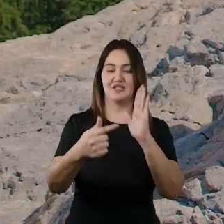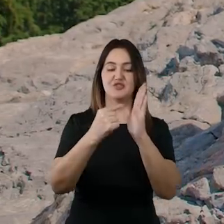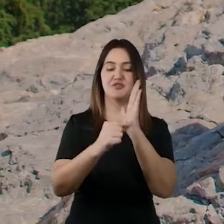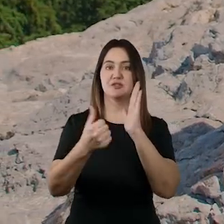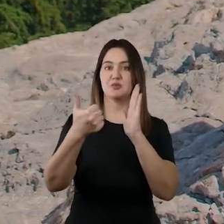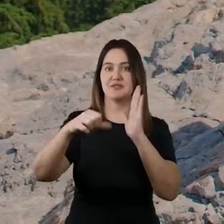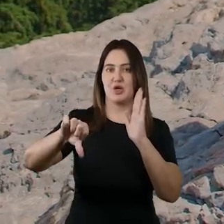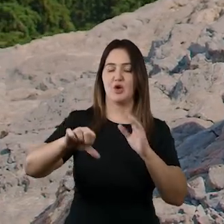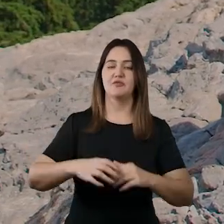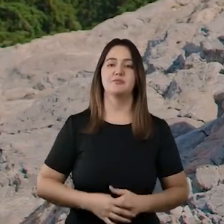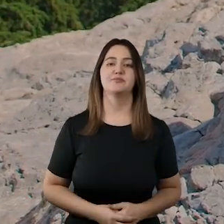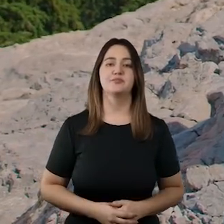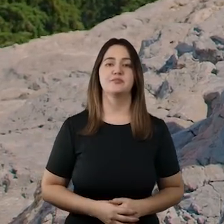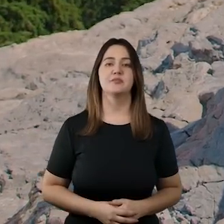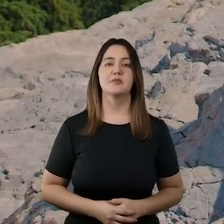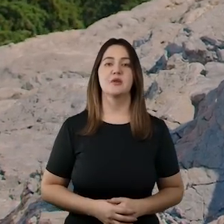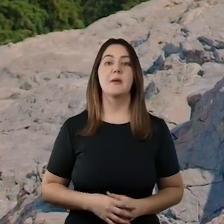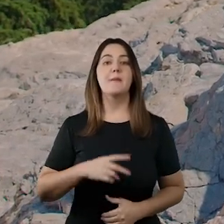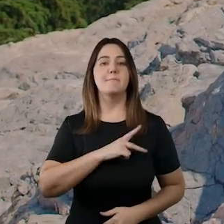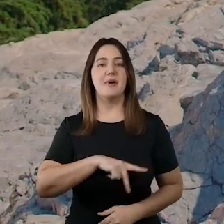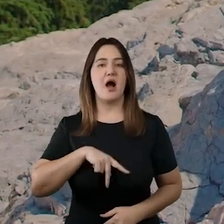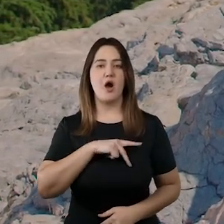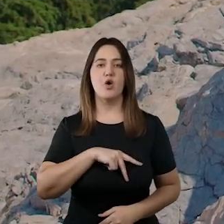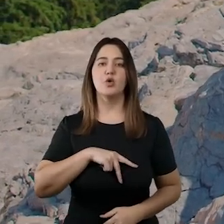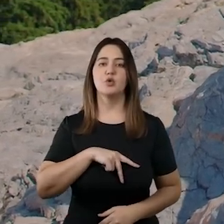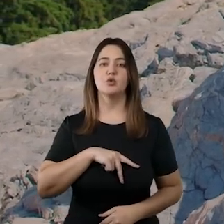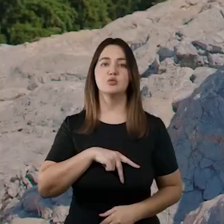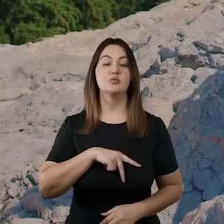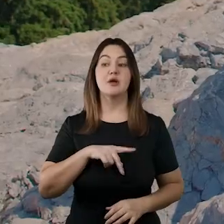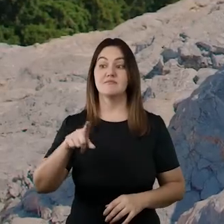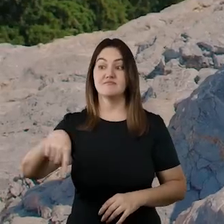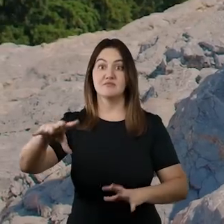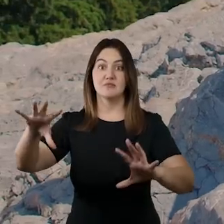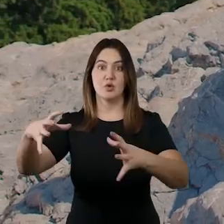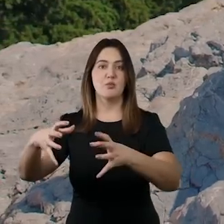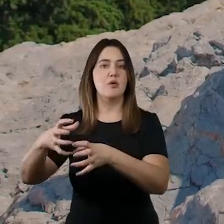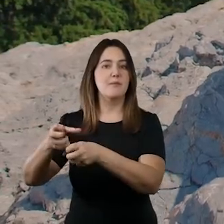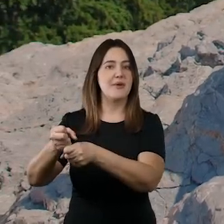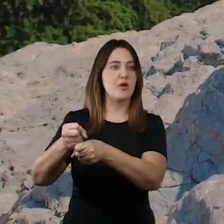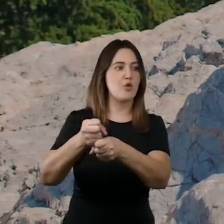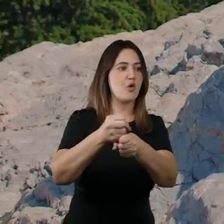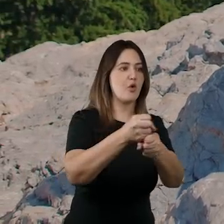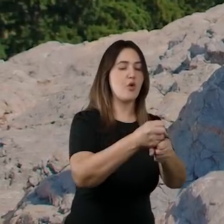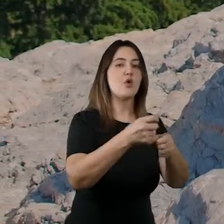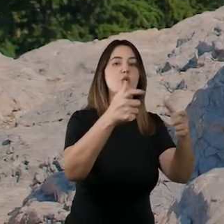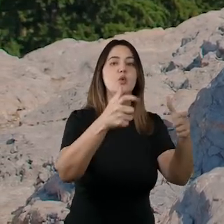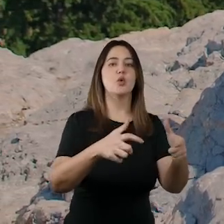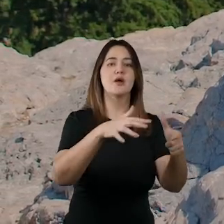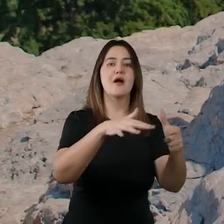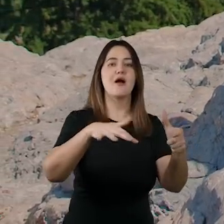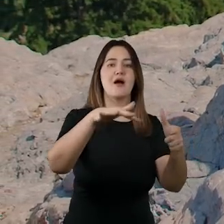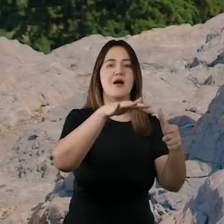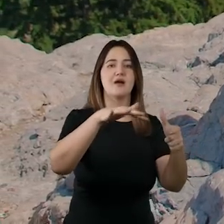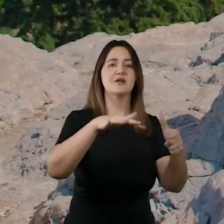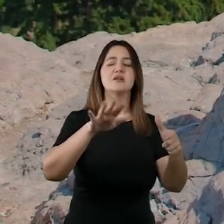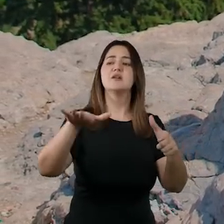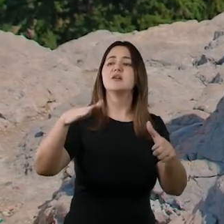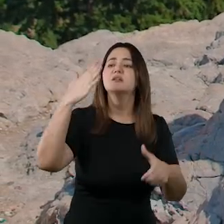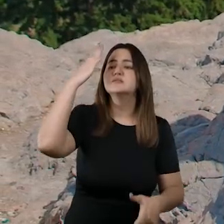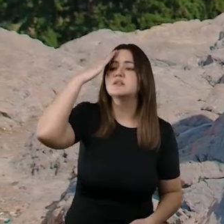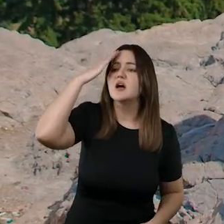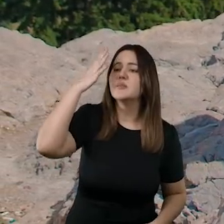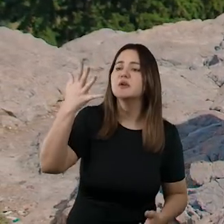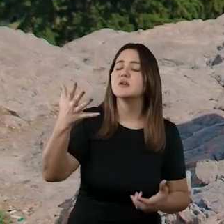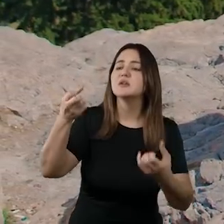diz: então, tomando-o consigo, levaram-no ao Areópago, dizendo: podemos saber que doutrina é esta que você